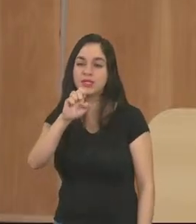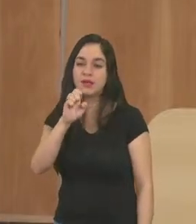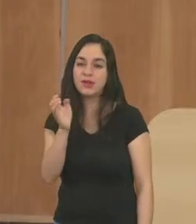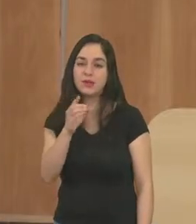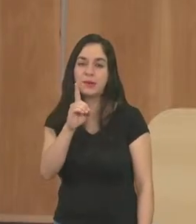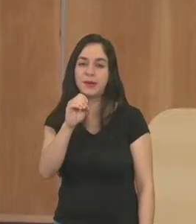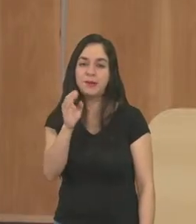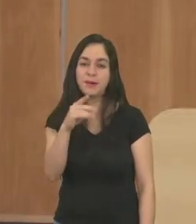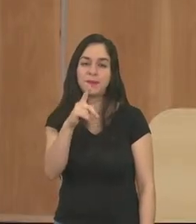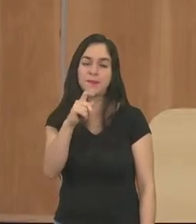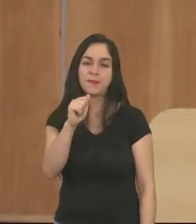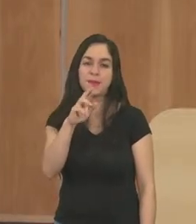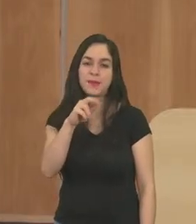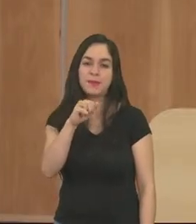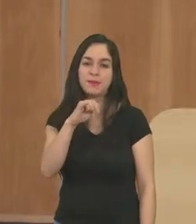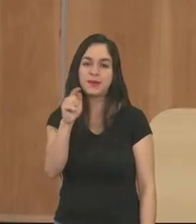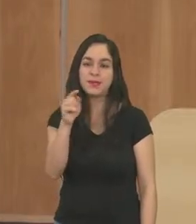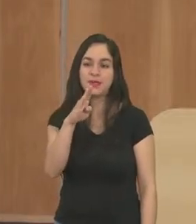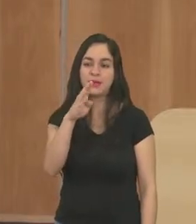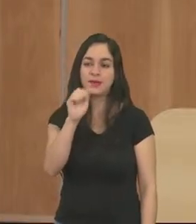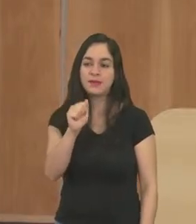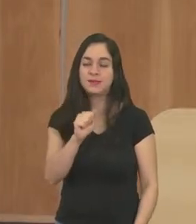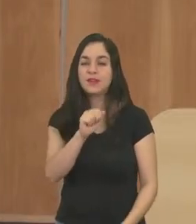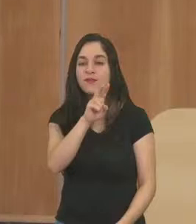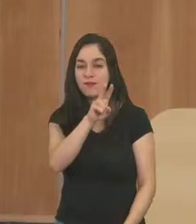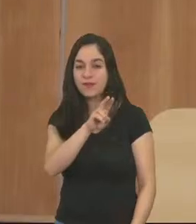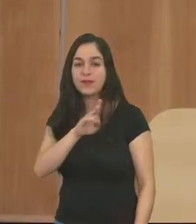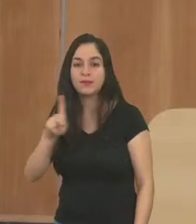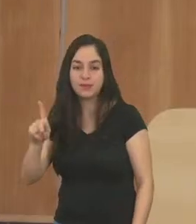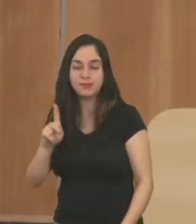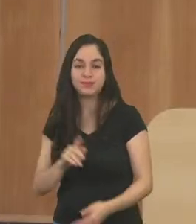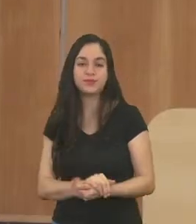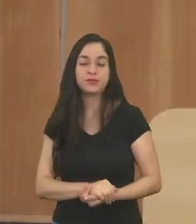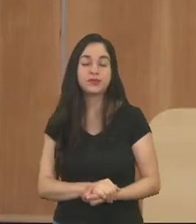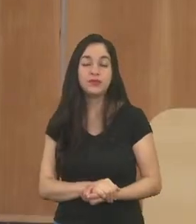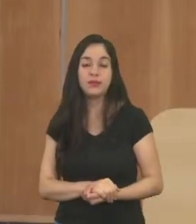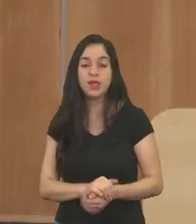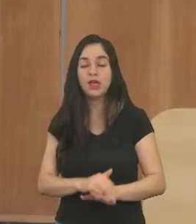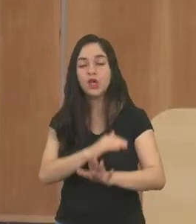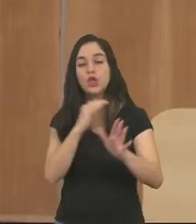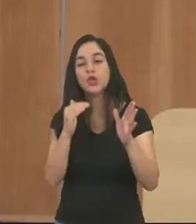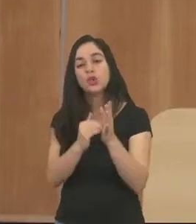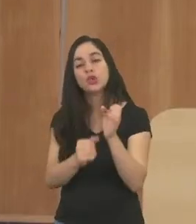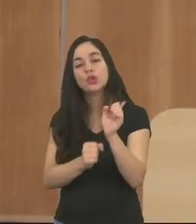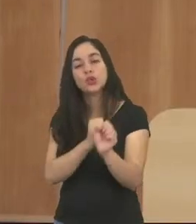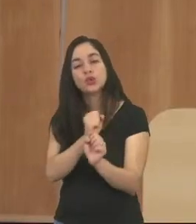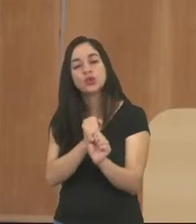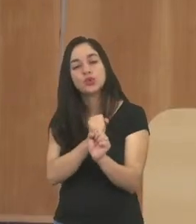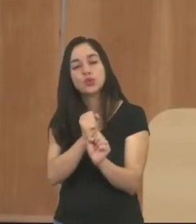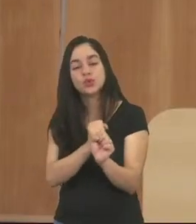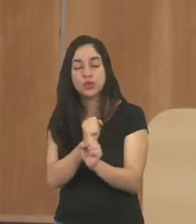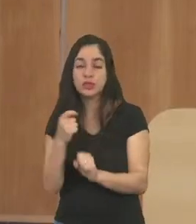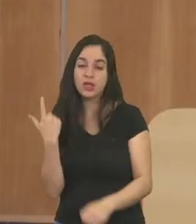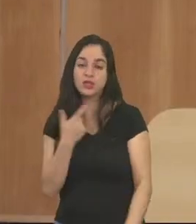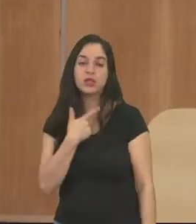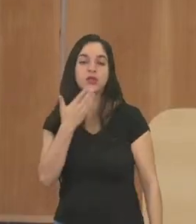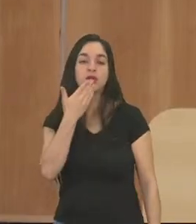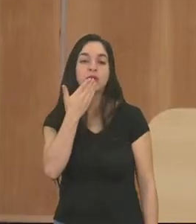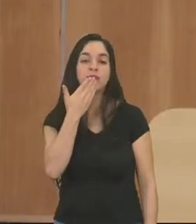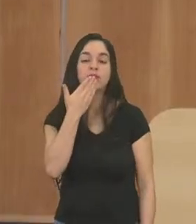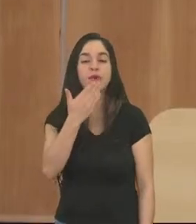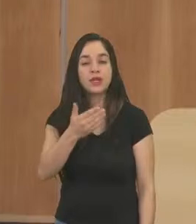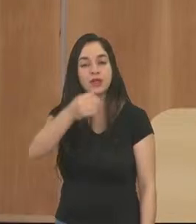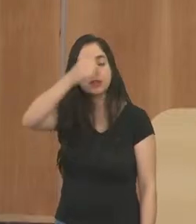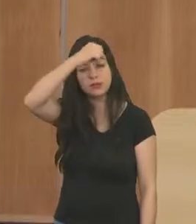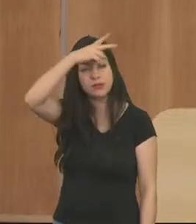queria colocar aqui para vocês, vereadores, que todos os anos a gente faz um pedido para a